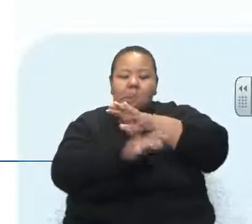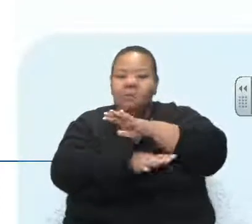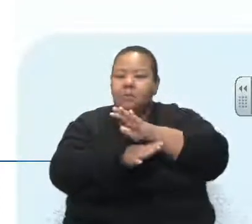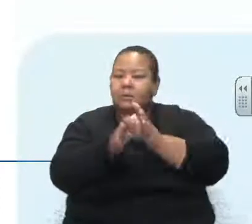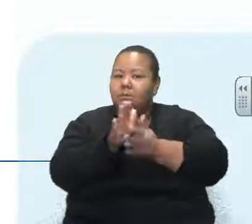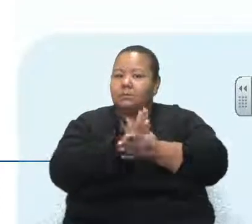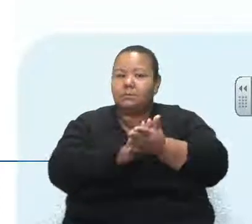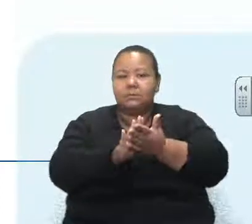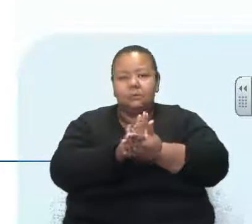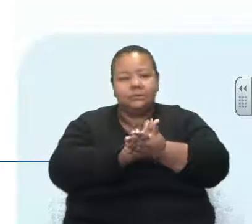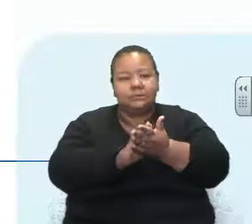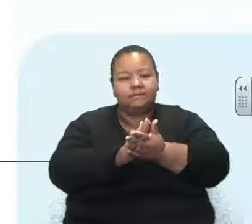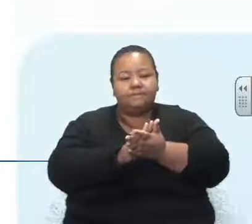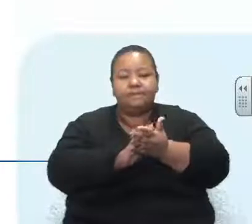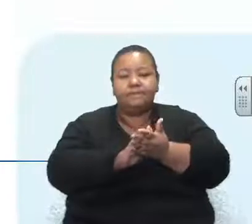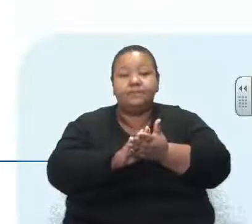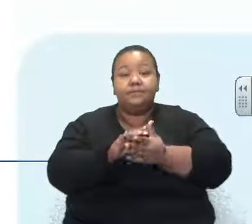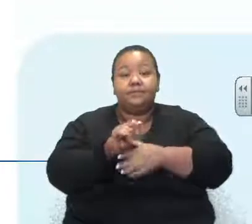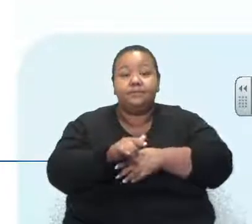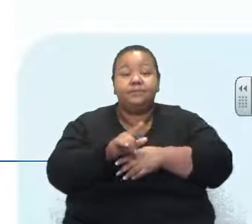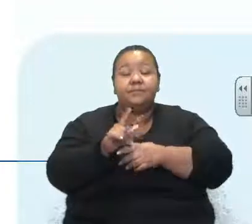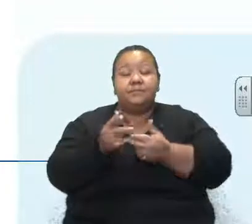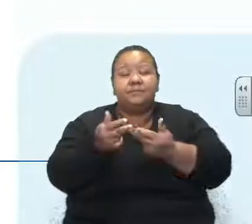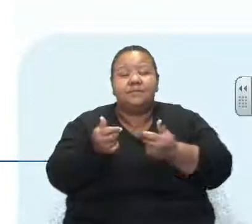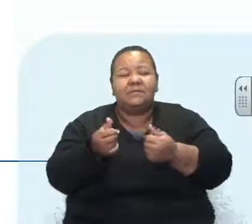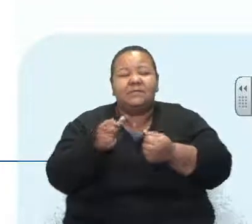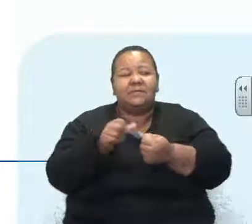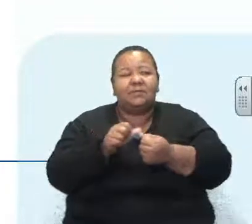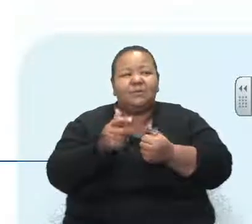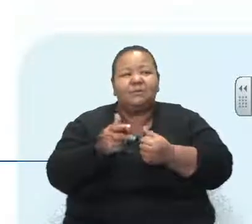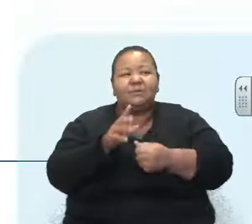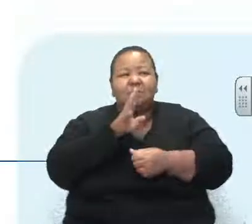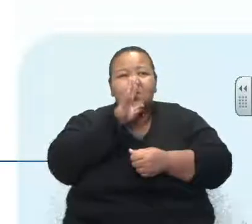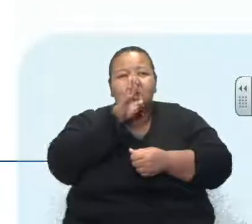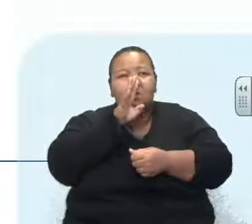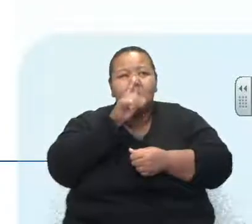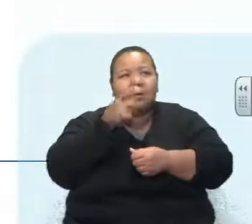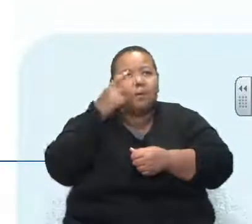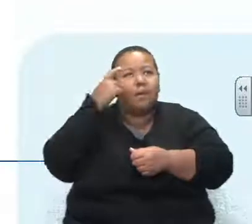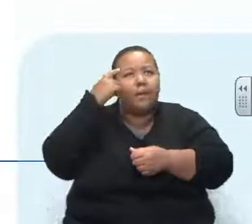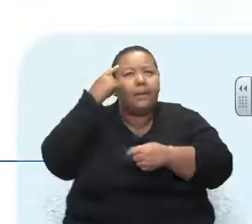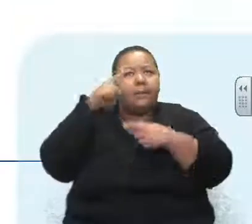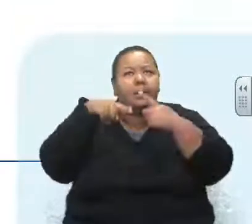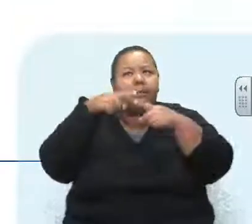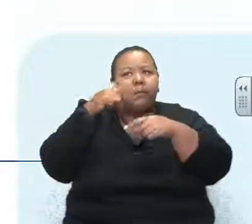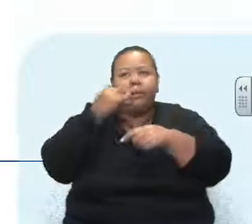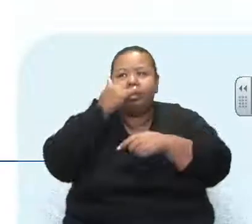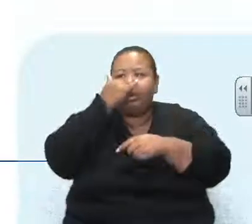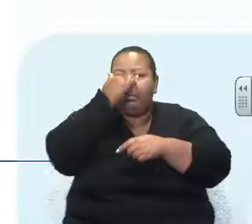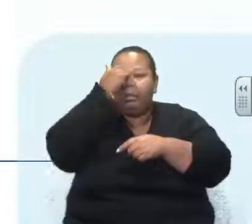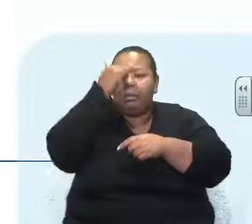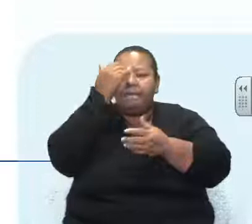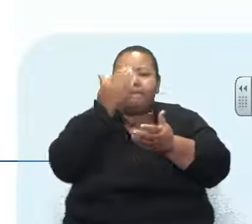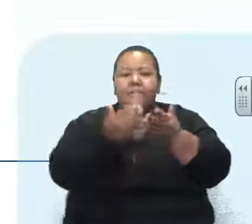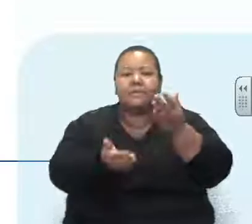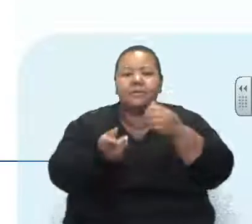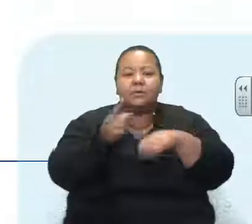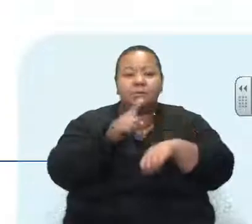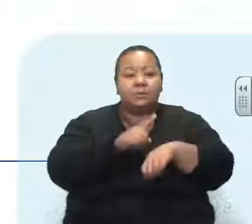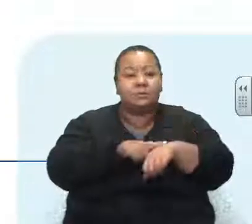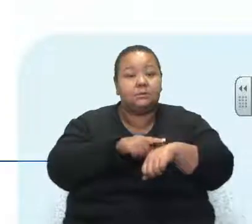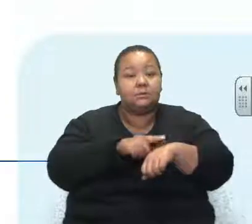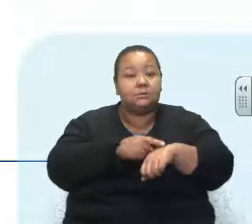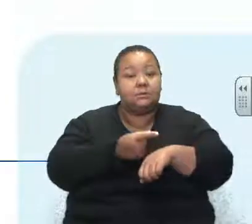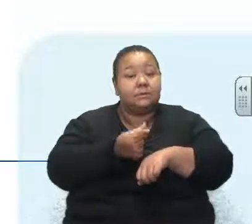seja, mas toma ações que não são bem aproveitosas, que acaba perdendo dinheiro. Então, ela precisa fazer essa